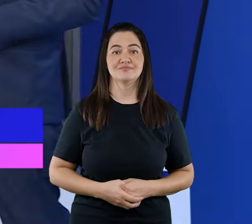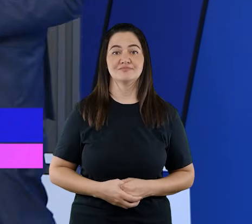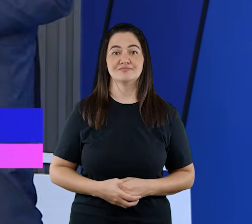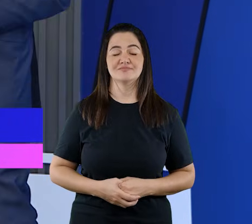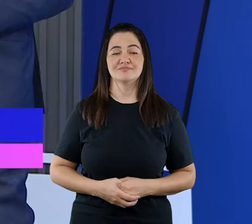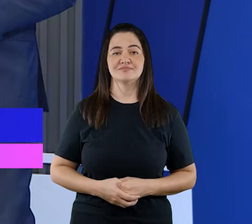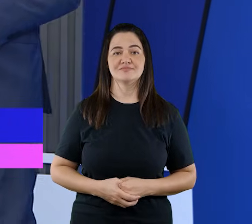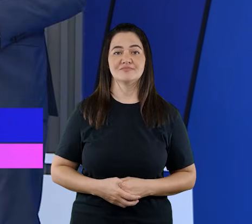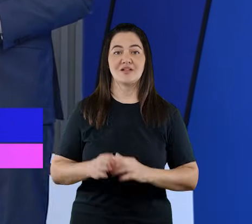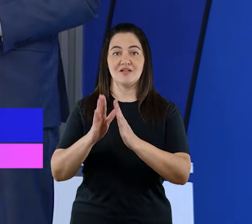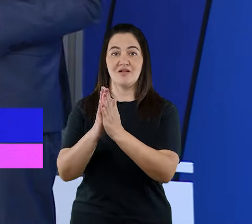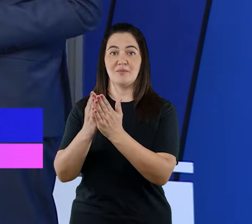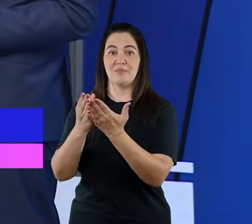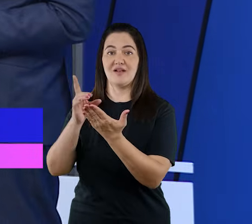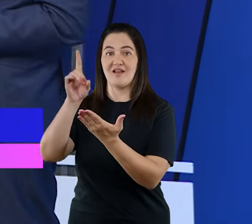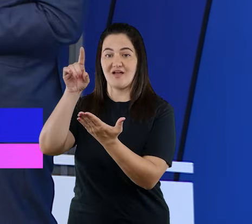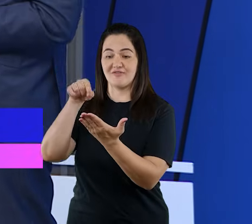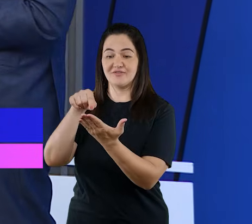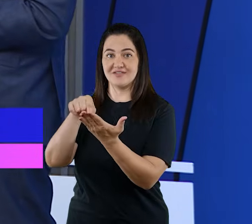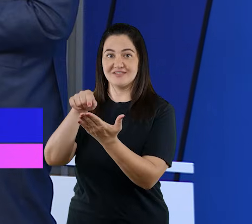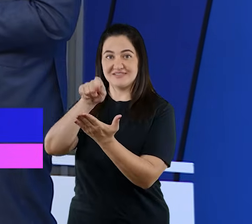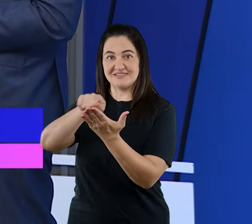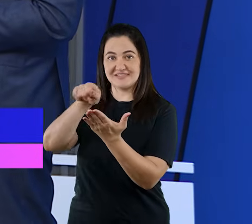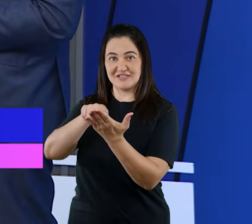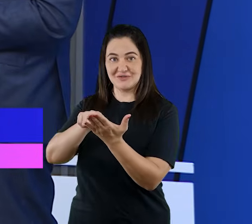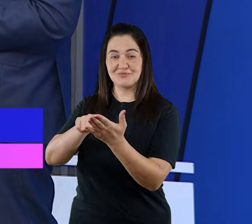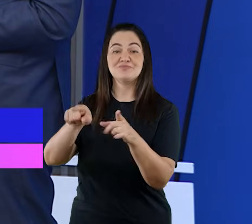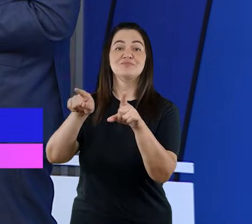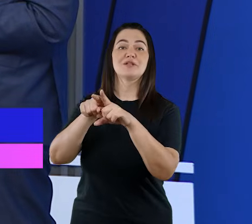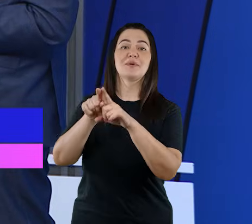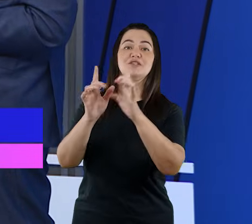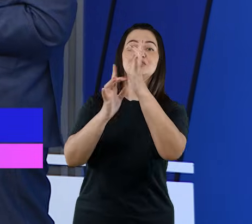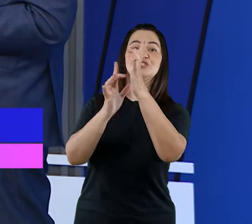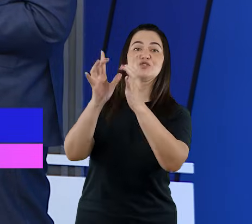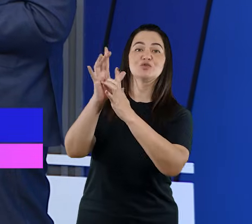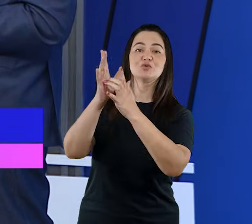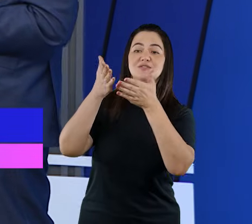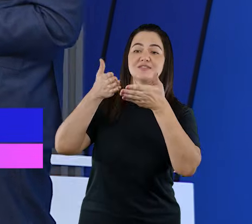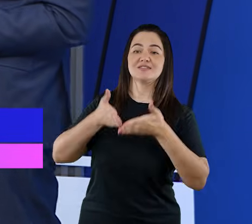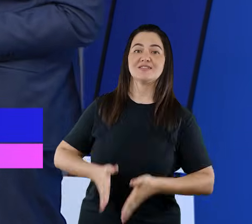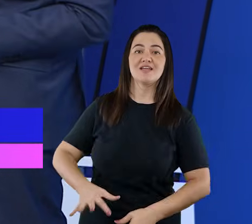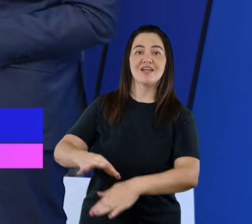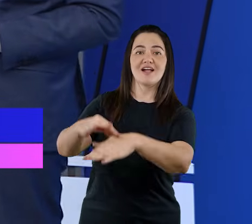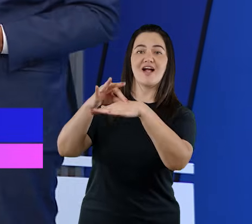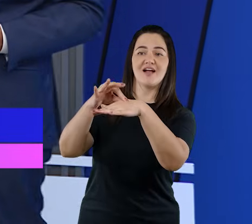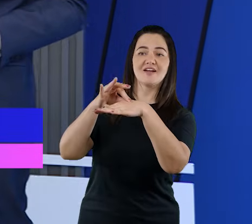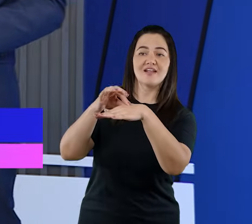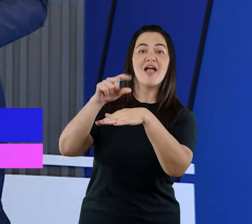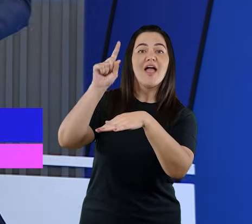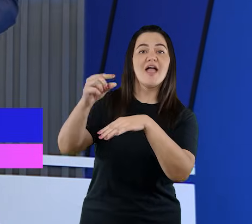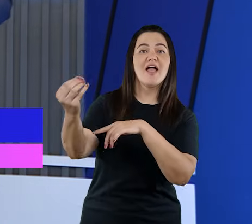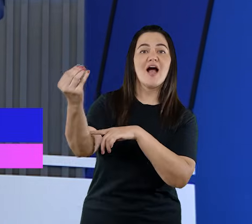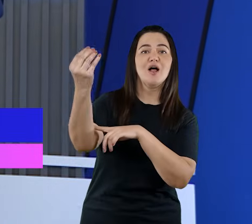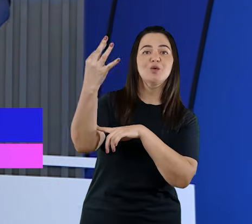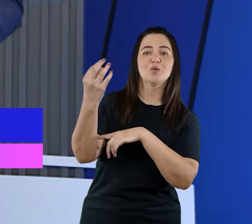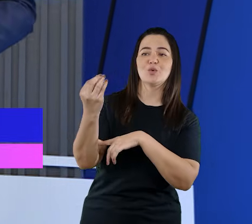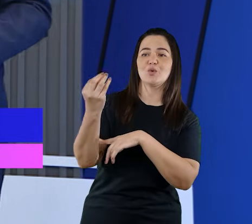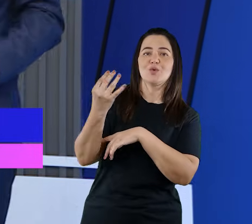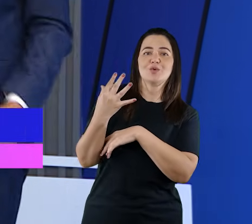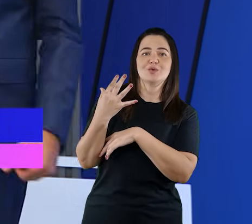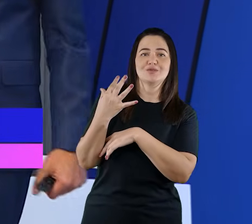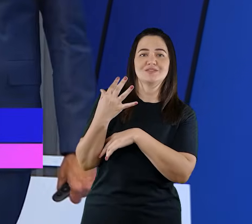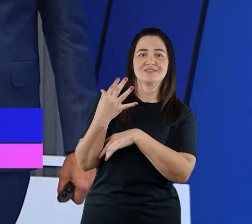A palavra escrita e a palavra encarnada são a luz gloriosa que brilha em nosso